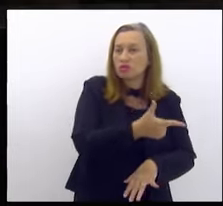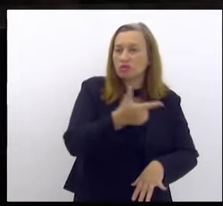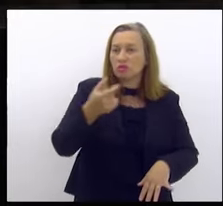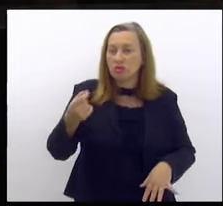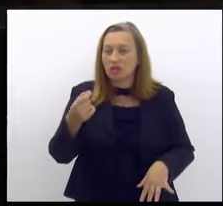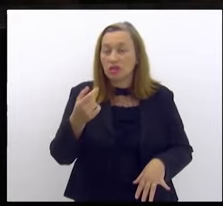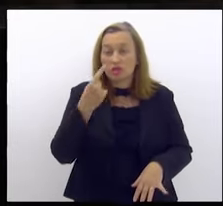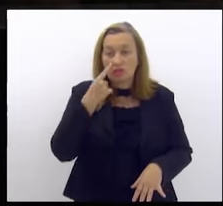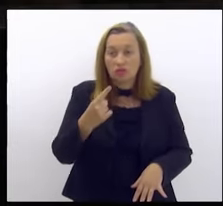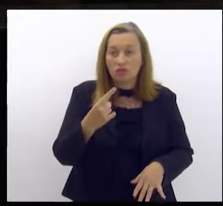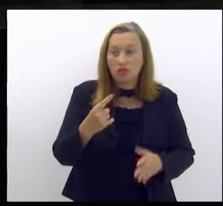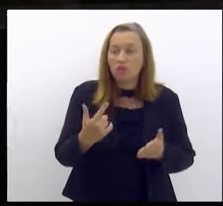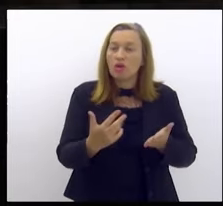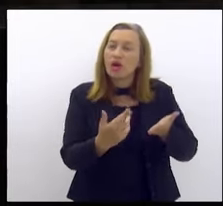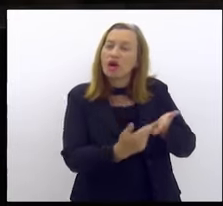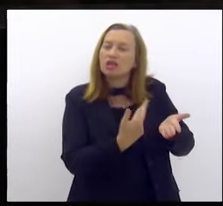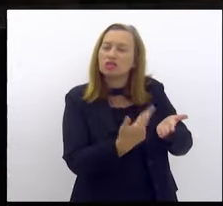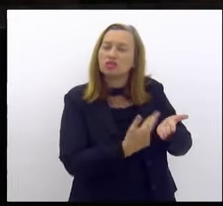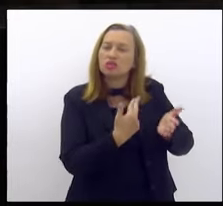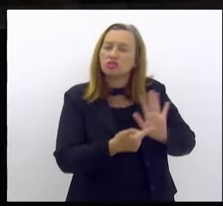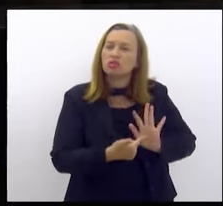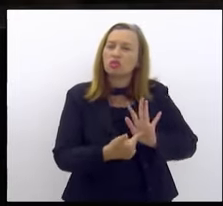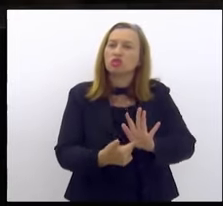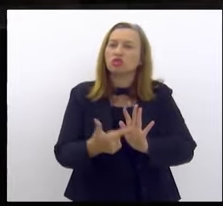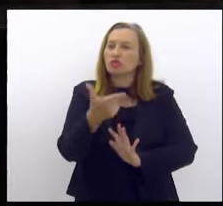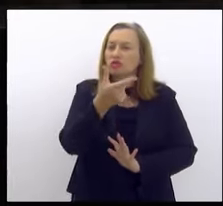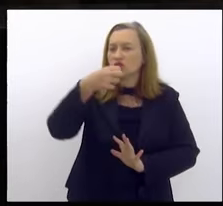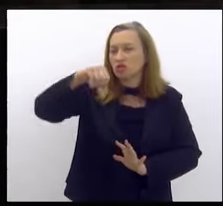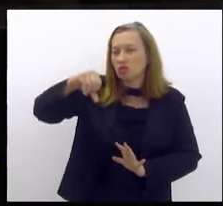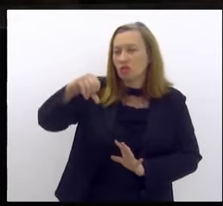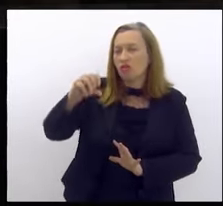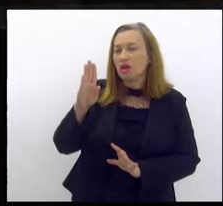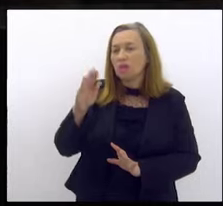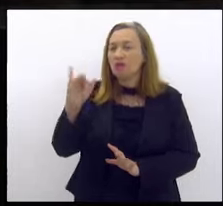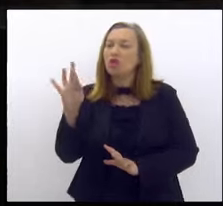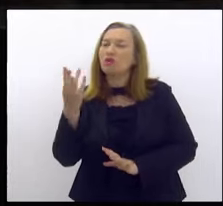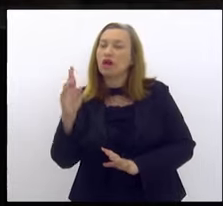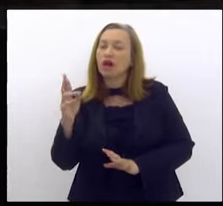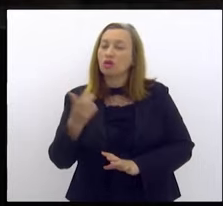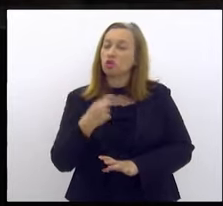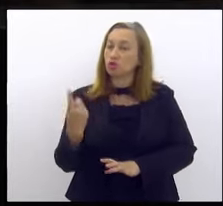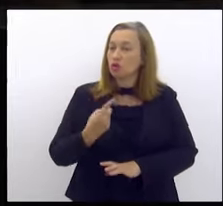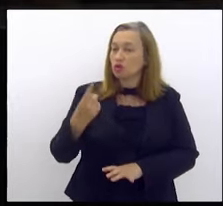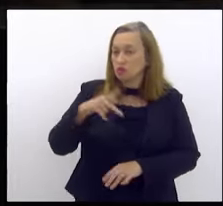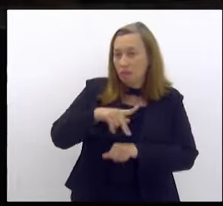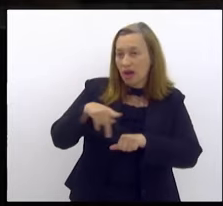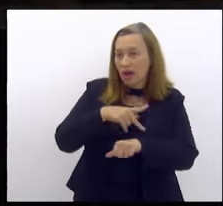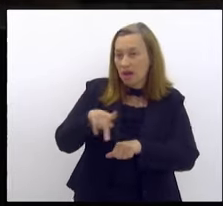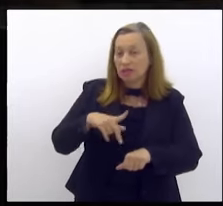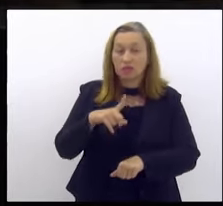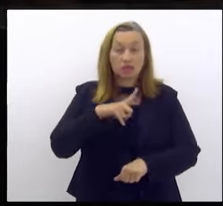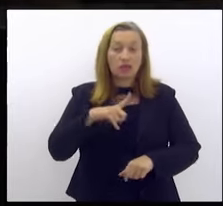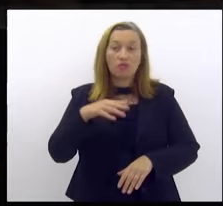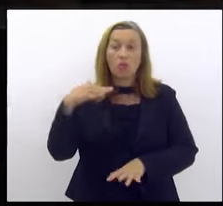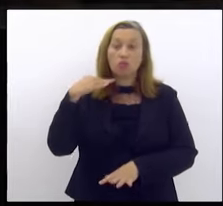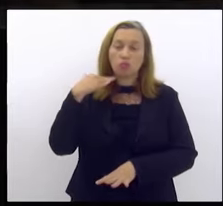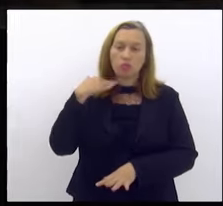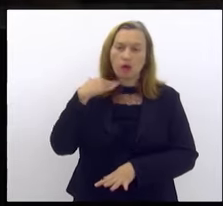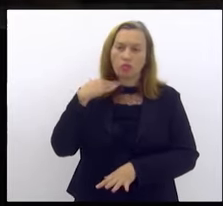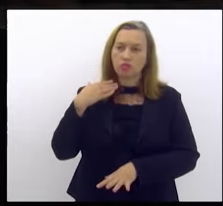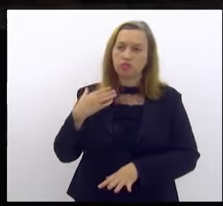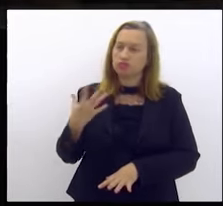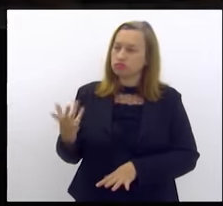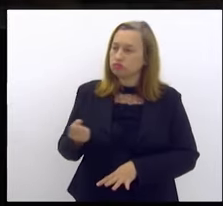divulgando os 20 novos bilionários do nosso país. E não à toa a gente tinha ali os bancos, que sempre